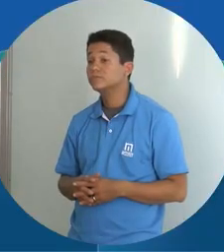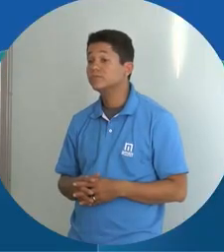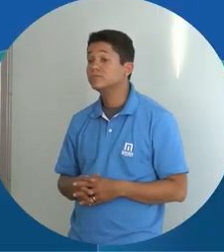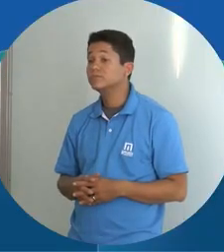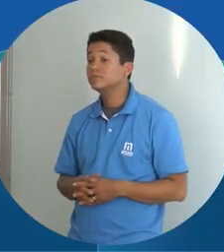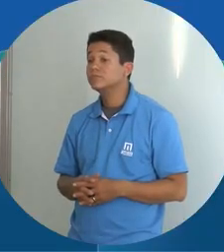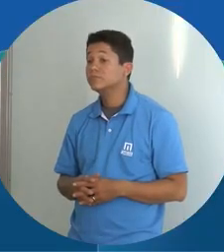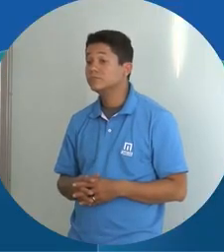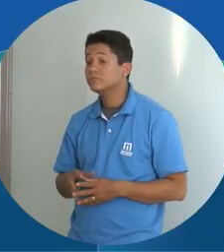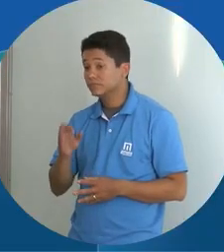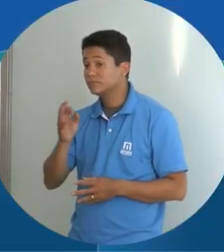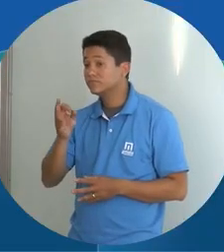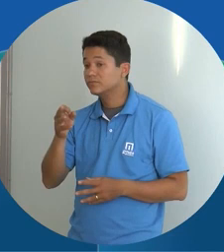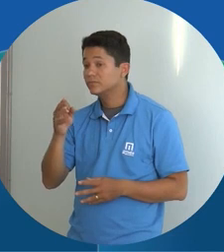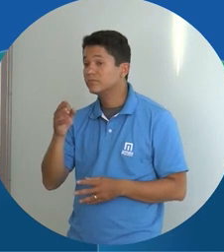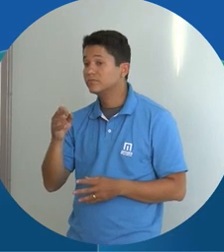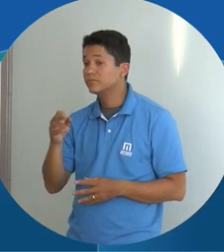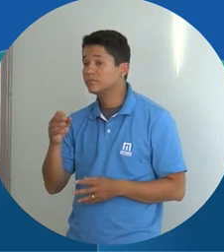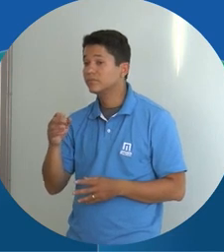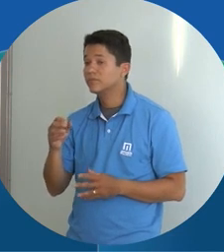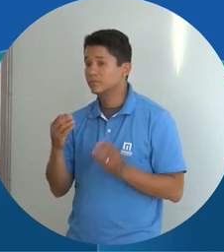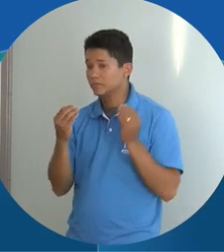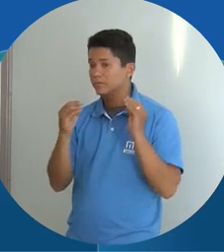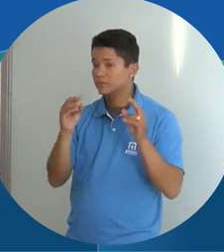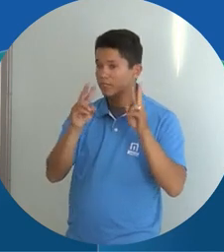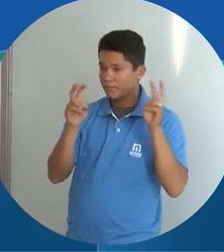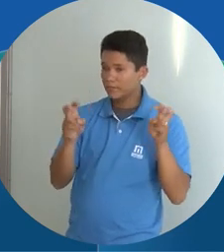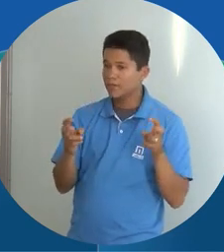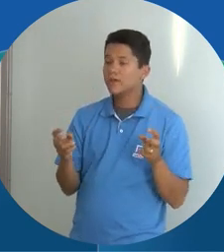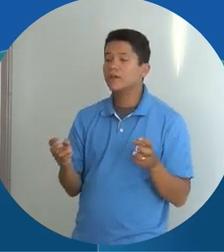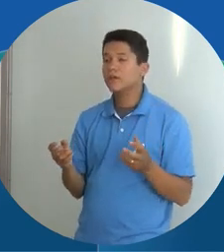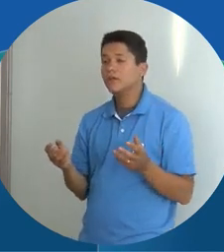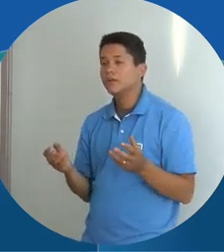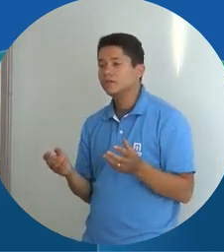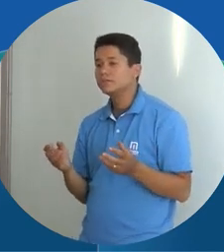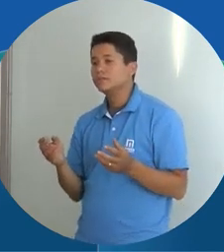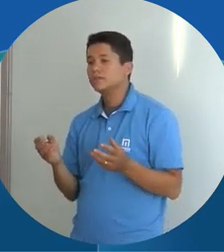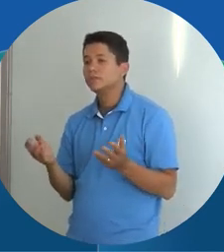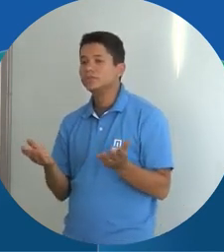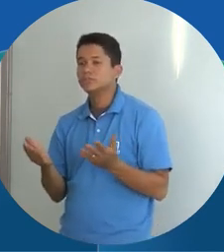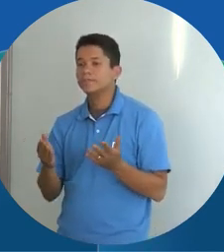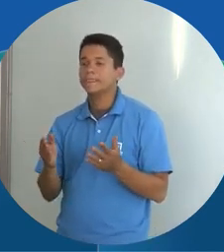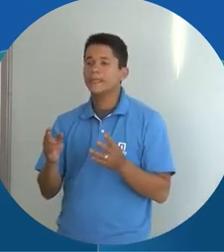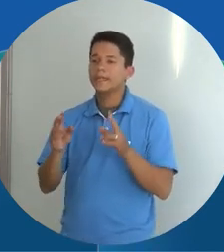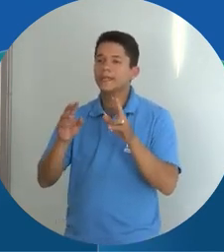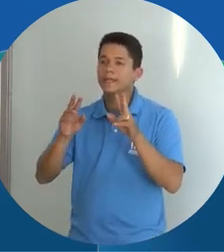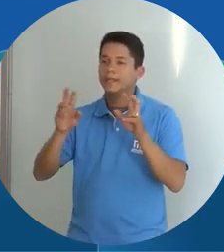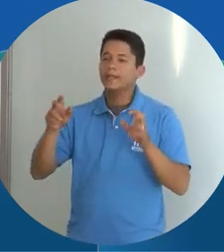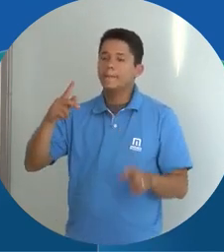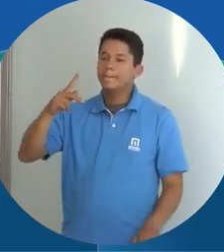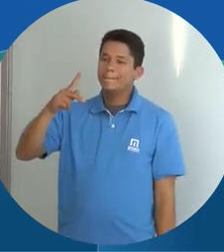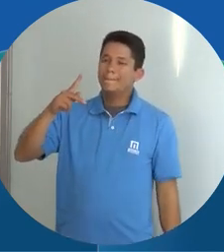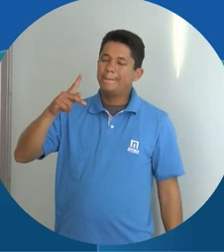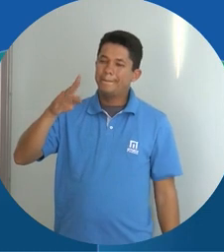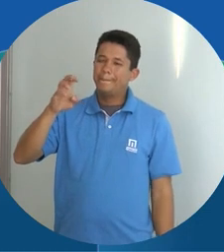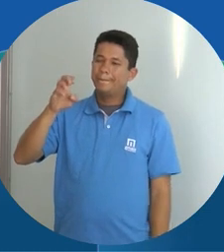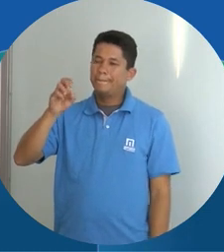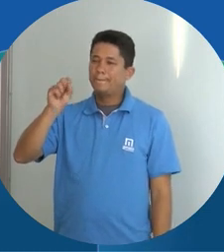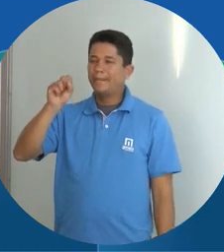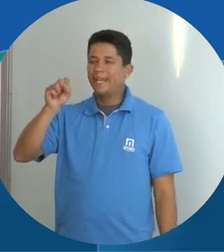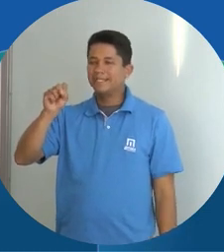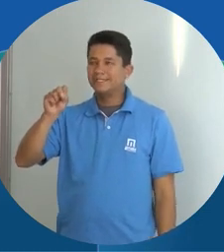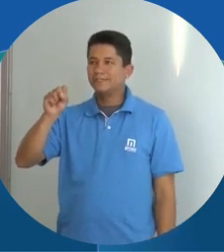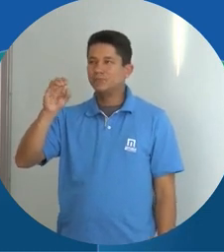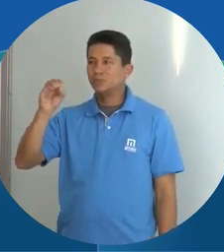A usina, como eu já comentei, em Molevade, toda praticamente impressão coragem. Essa 2010 para cá, eles estão